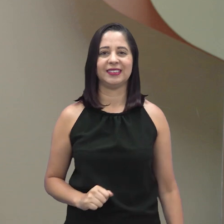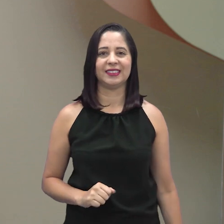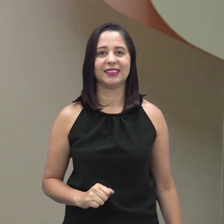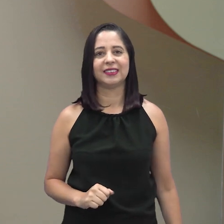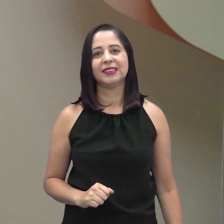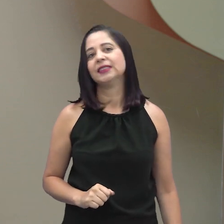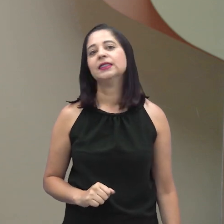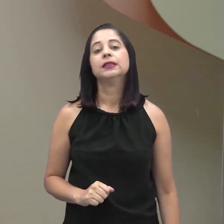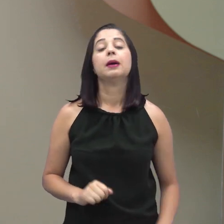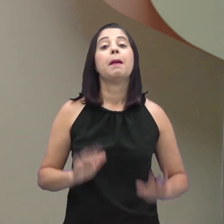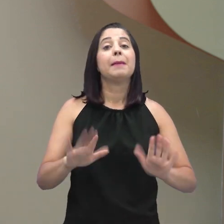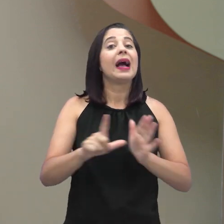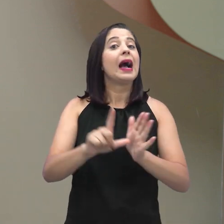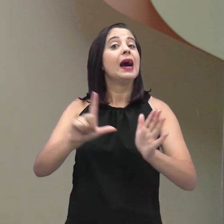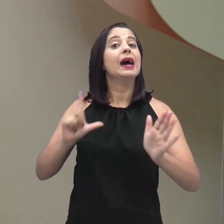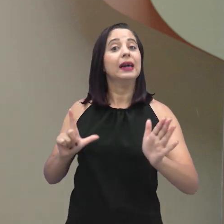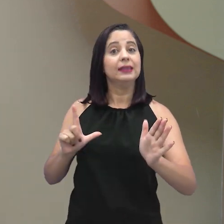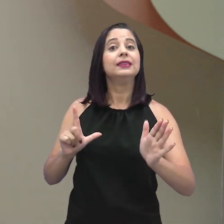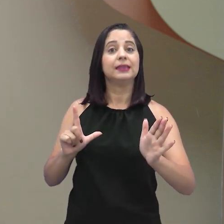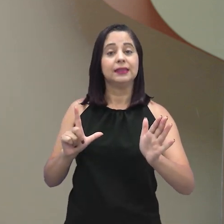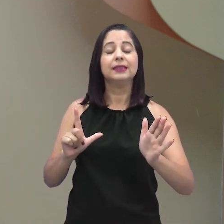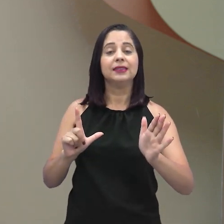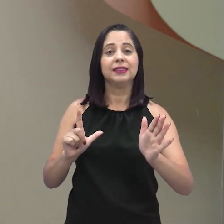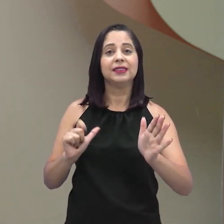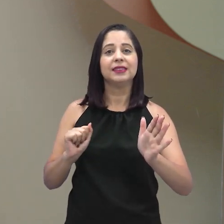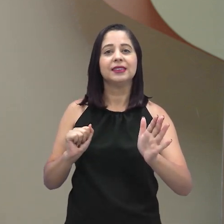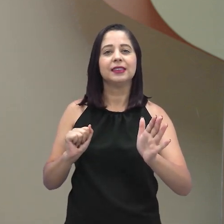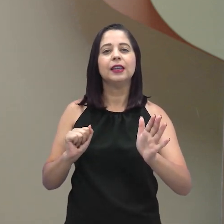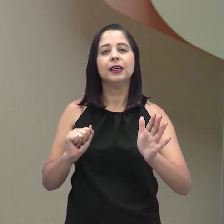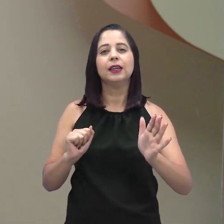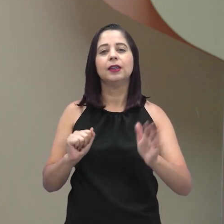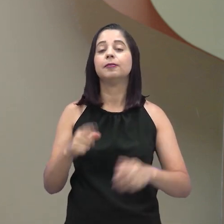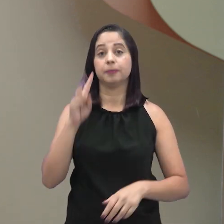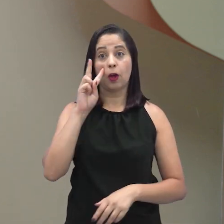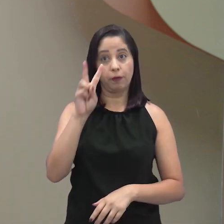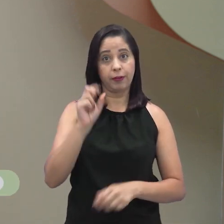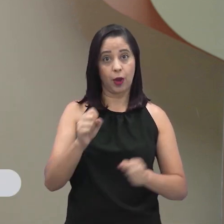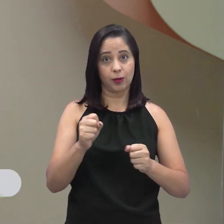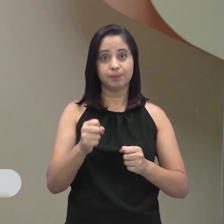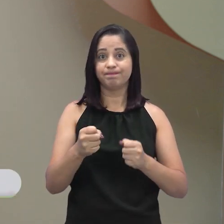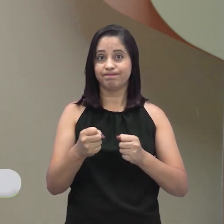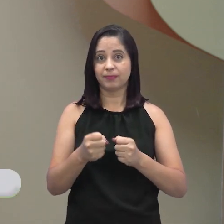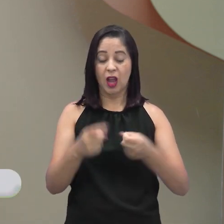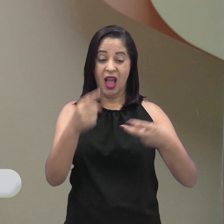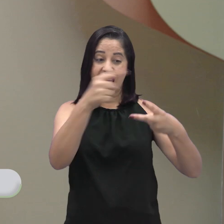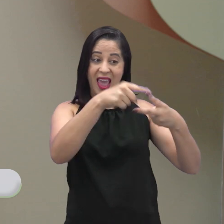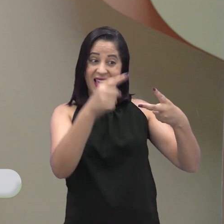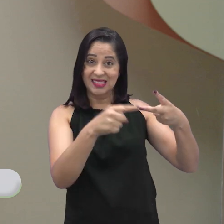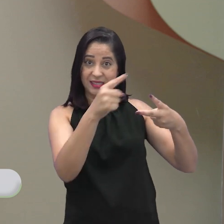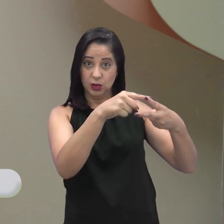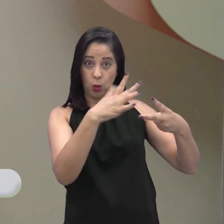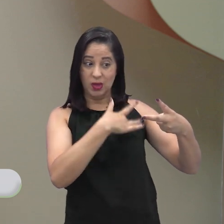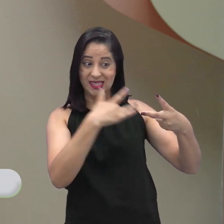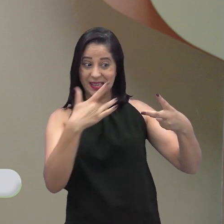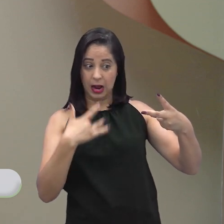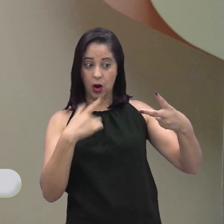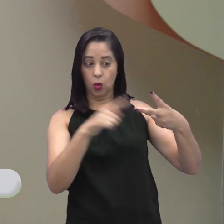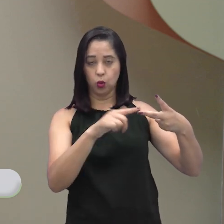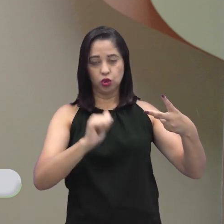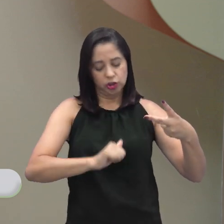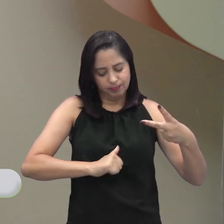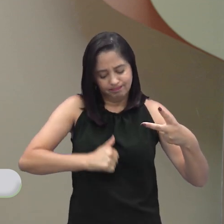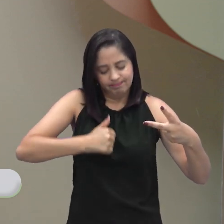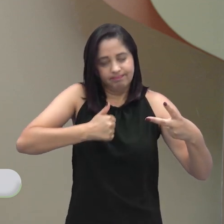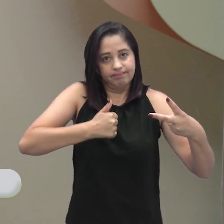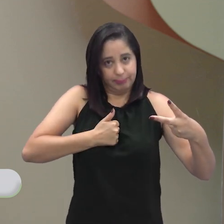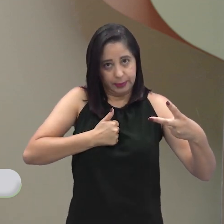seguir então, mas antes da gente iniciar de fato o nosso bate-papo, olha só, pessoal, esses dois conceitos que são considerados